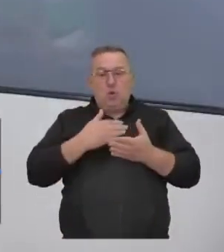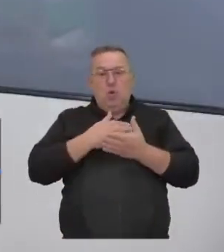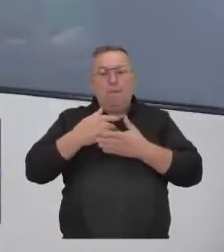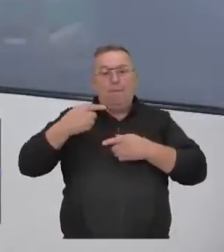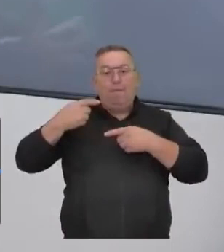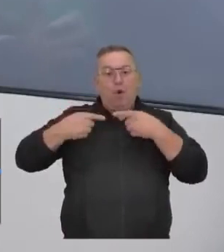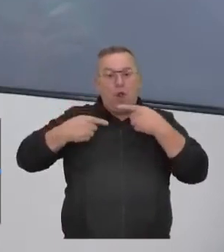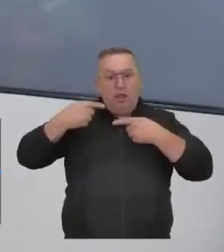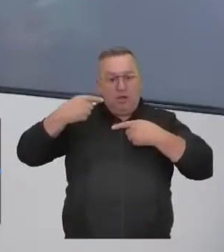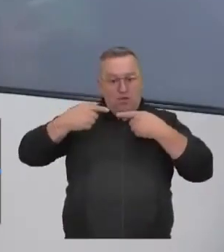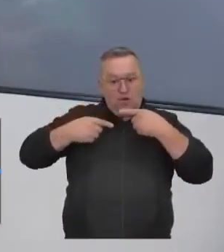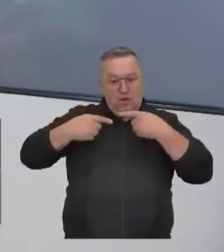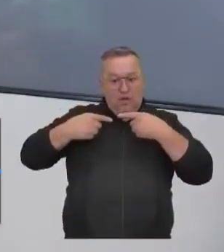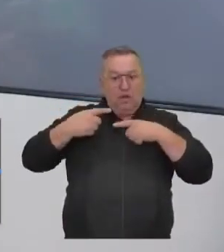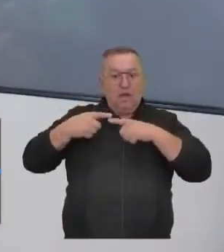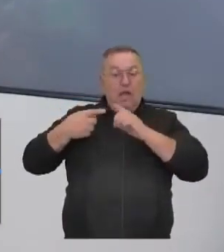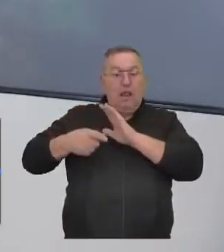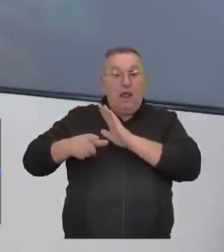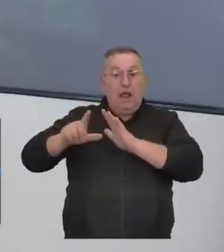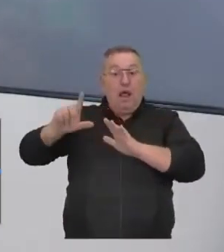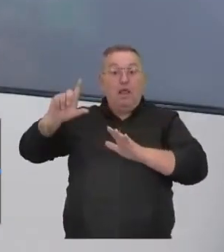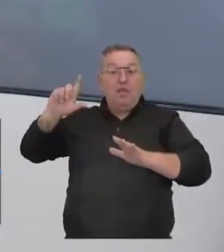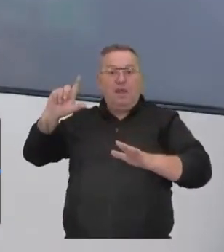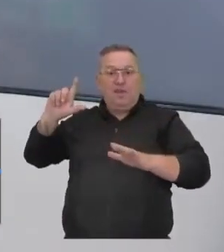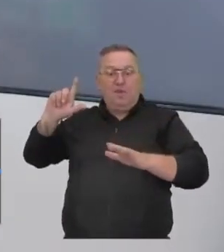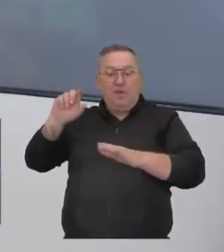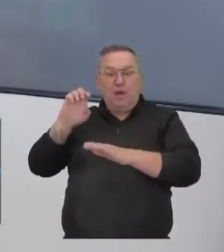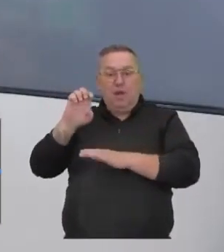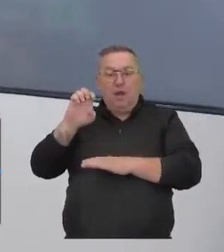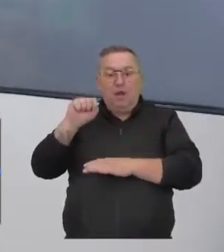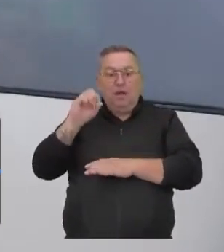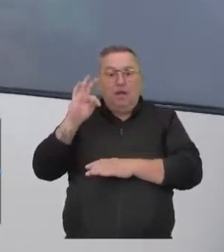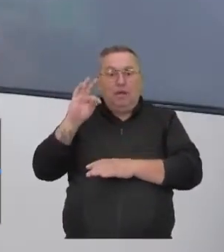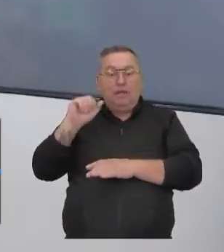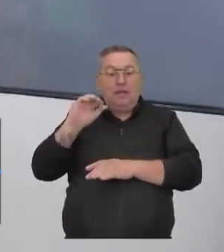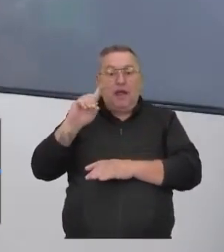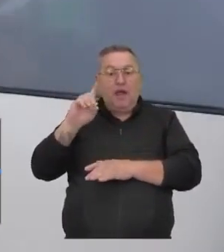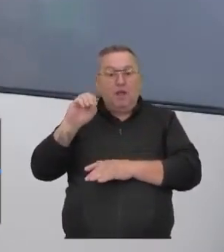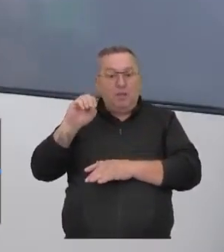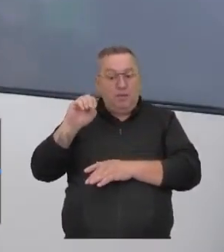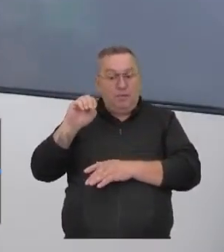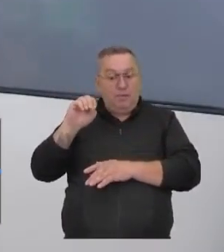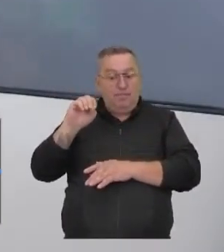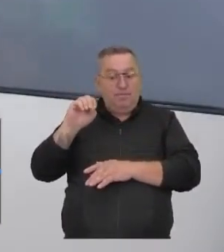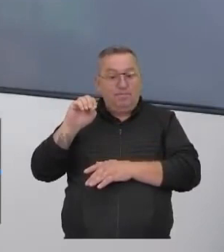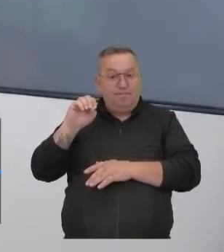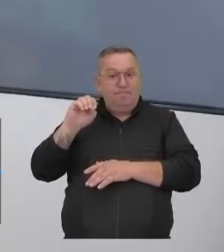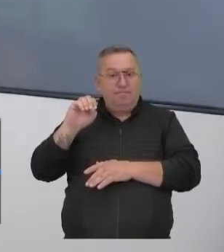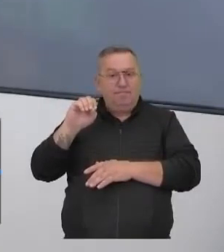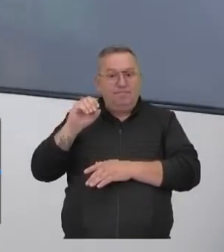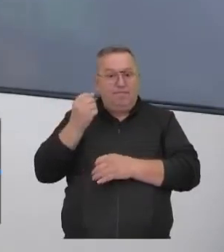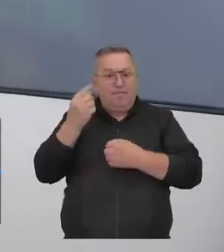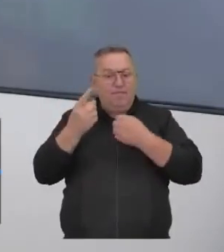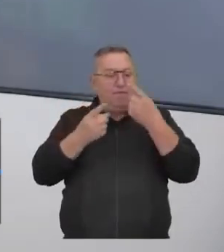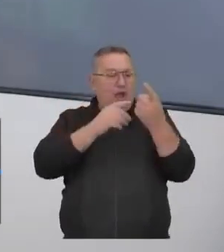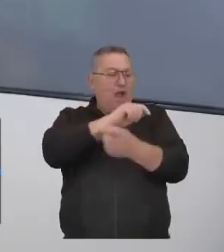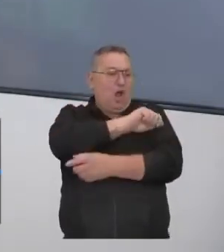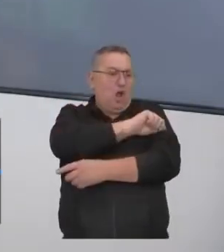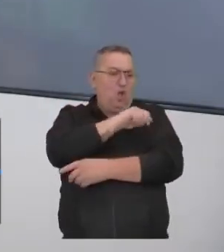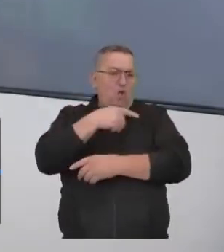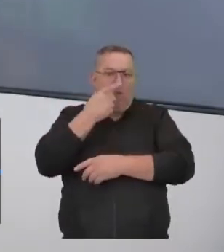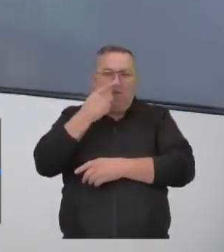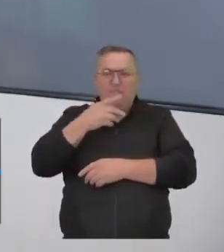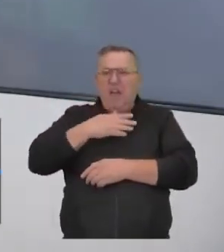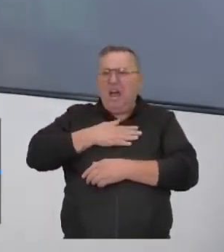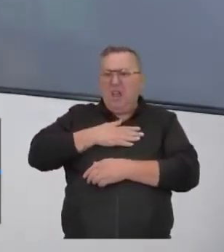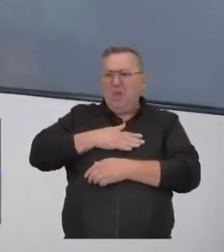política ela é anterior ao Estado, certo? Aí muitos alunos falam assim, eu não